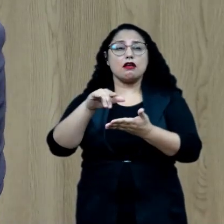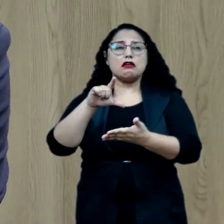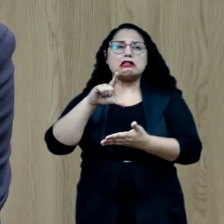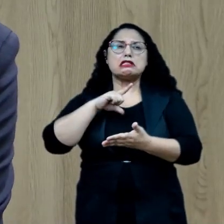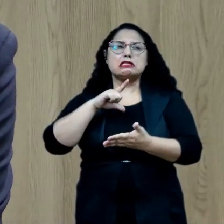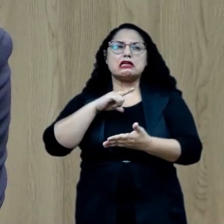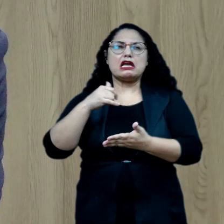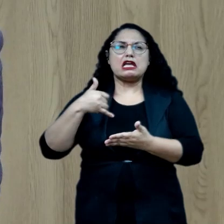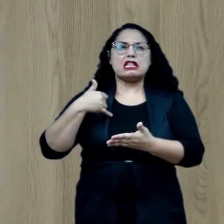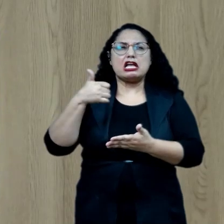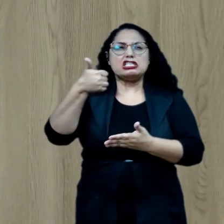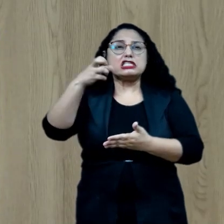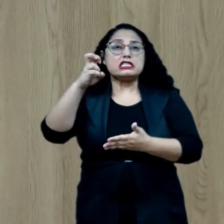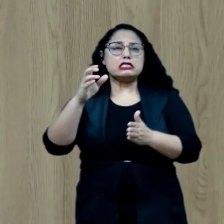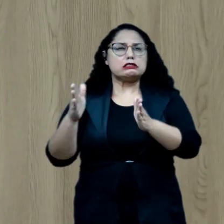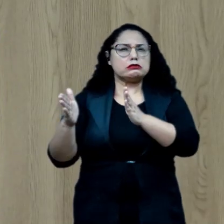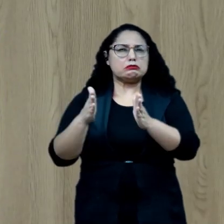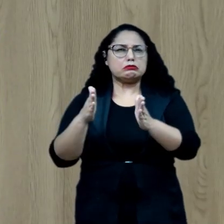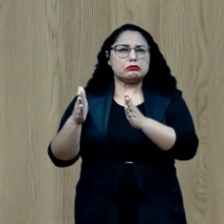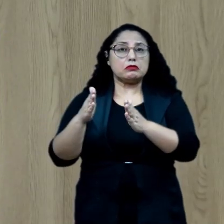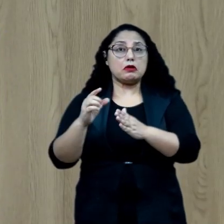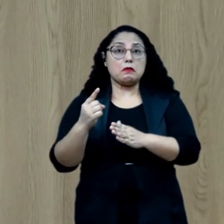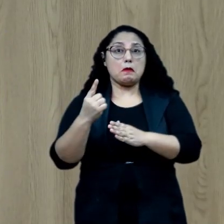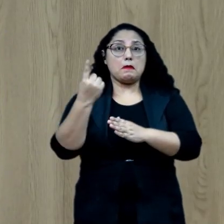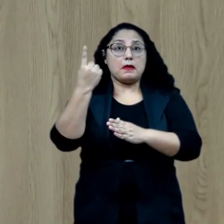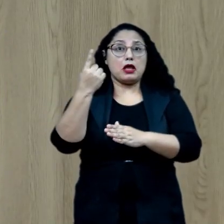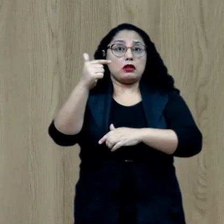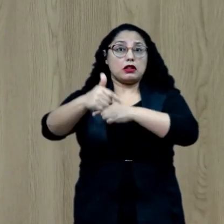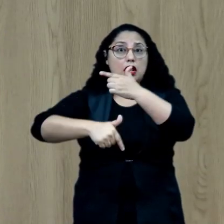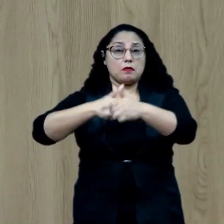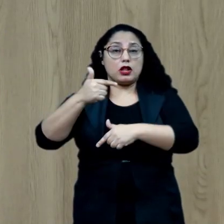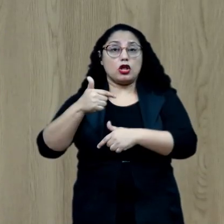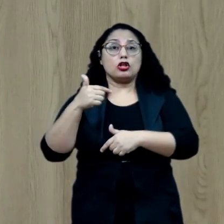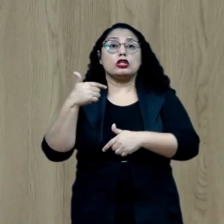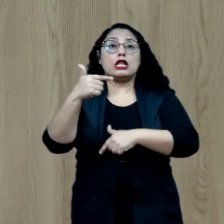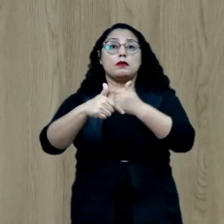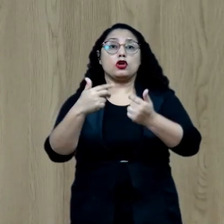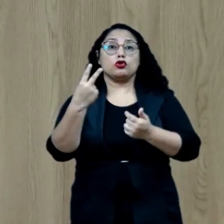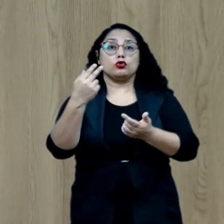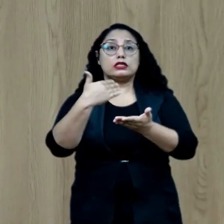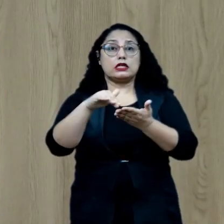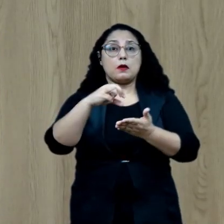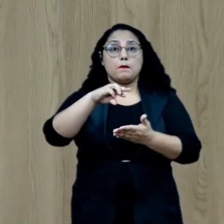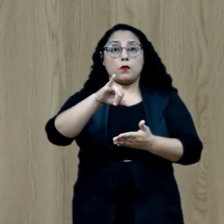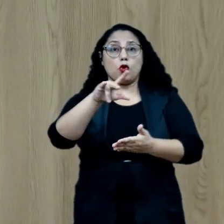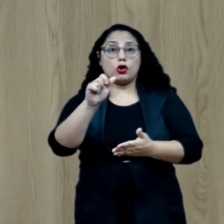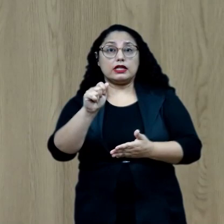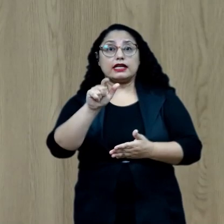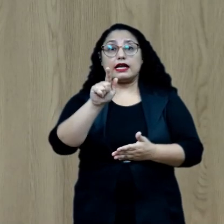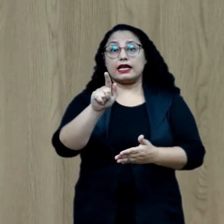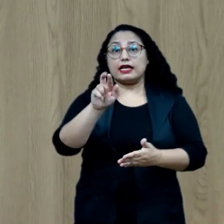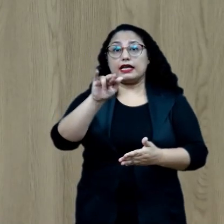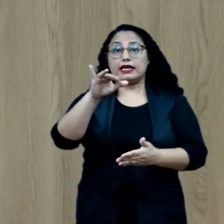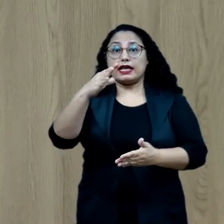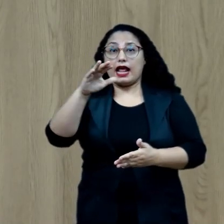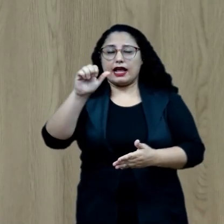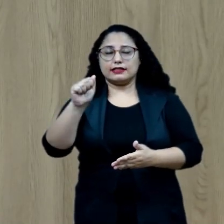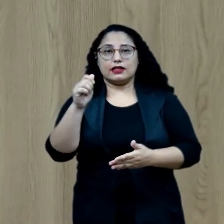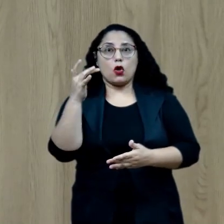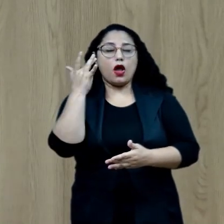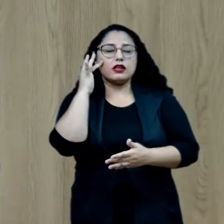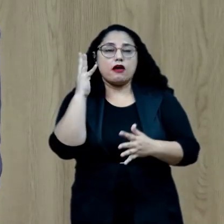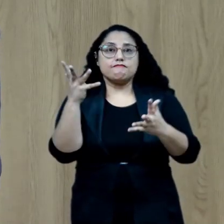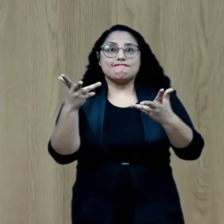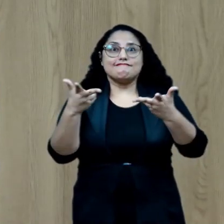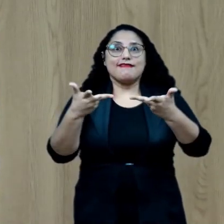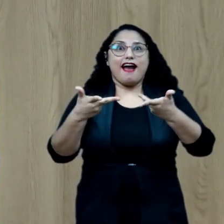tinha por volta dos 15 anos e no meu primeiro emprego eu trabalhei com duas secretárias, Mônica e Graça. E eu achava o